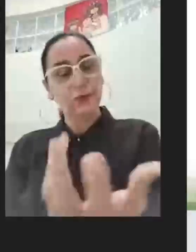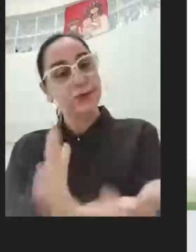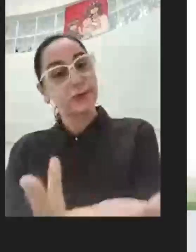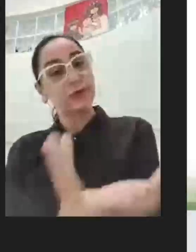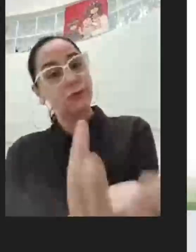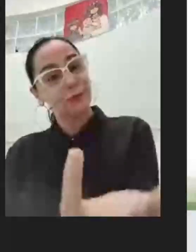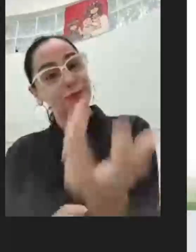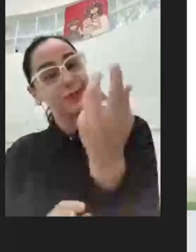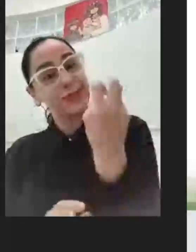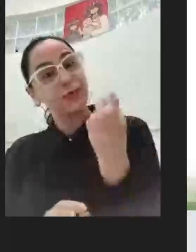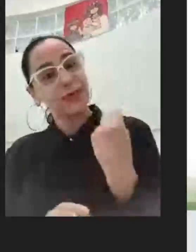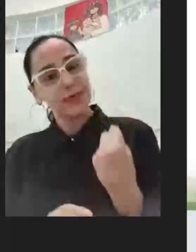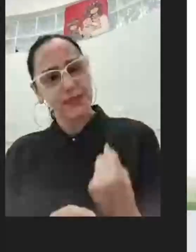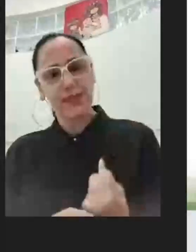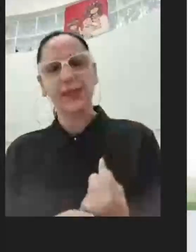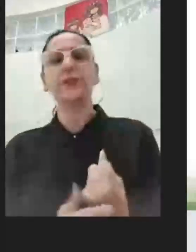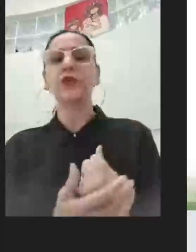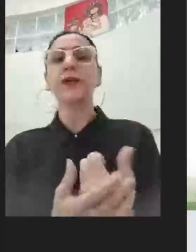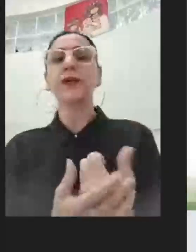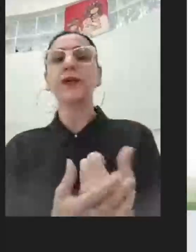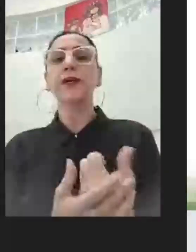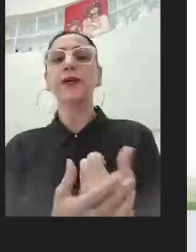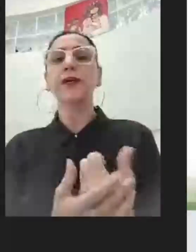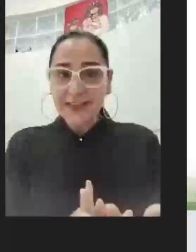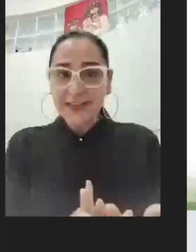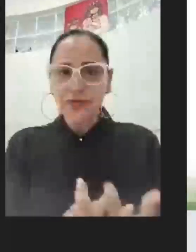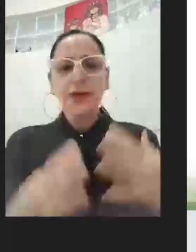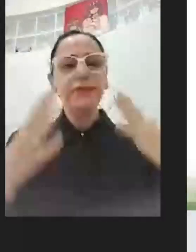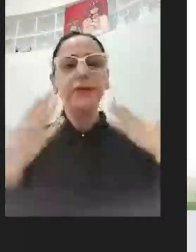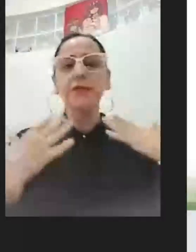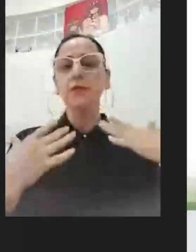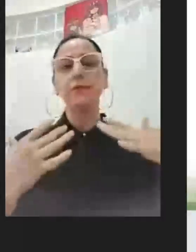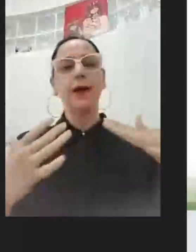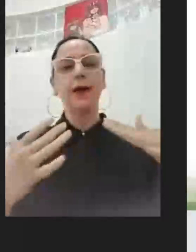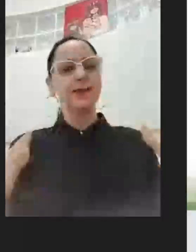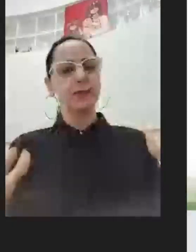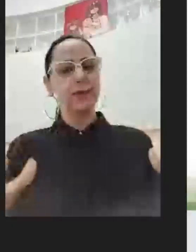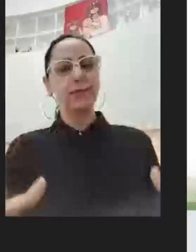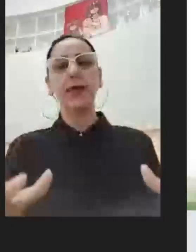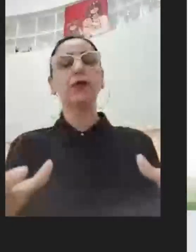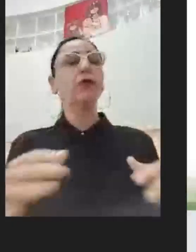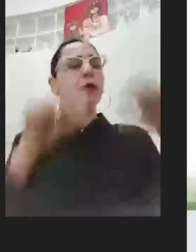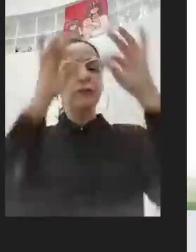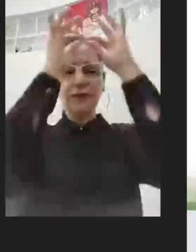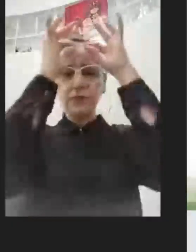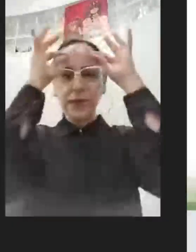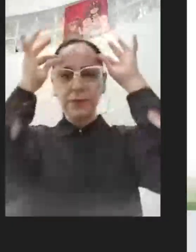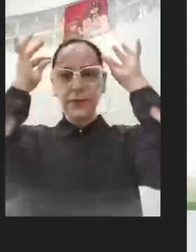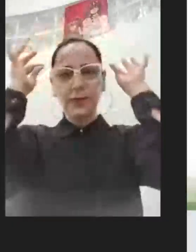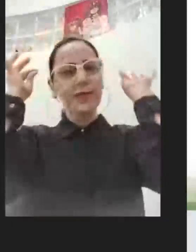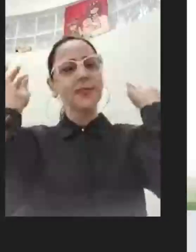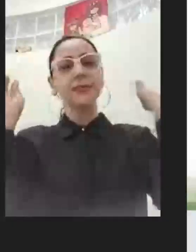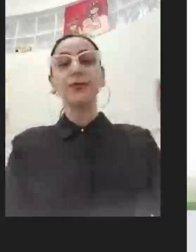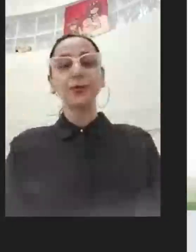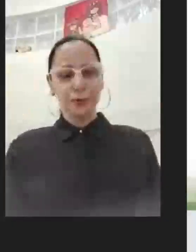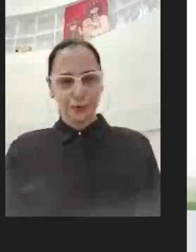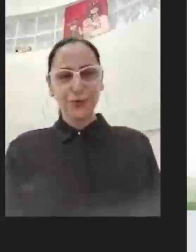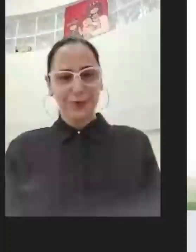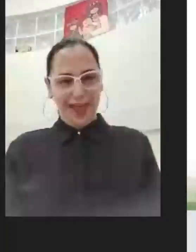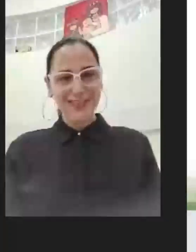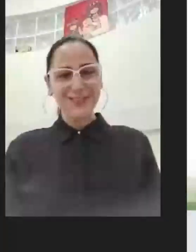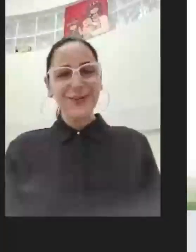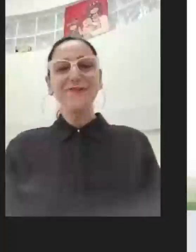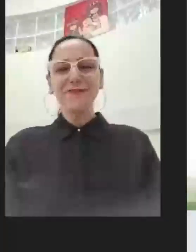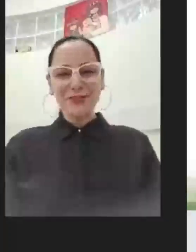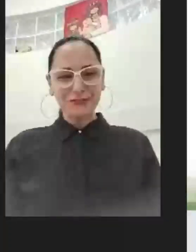momento ali, né? Eu não consegui conhecer eles antes. Fiz o pai pentear o cabelo, fiz o pai botar um laço,